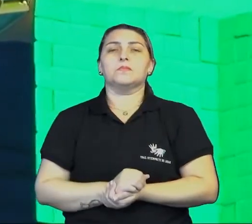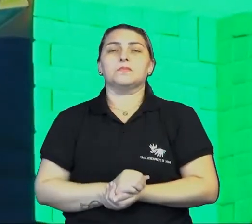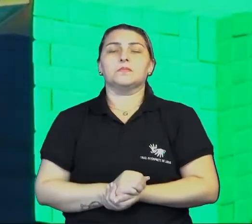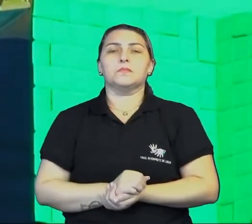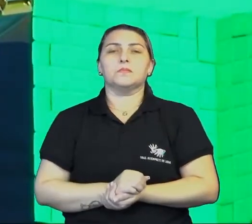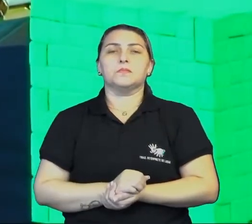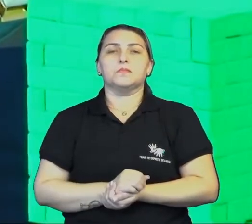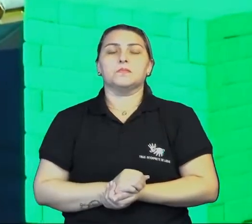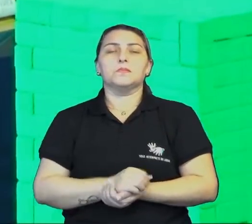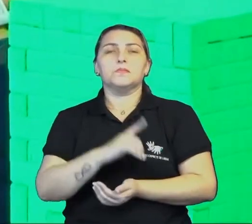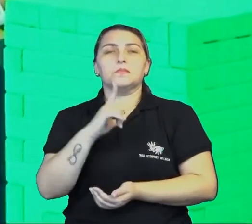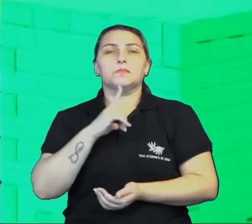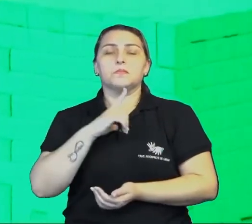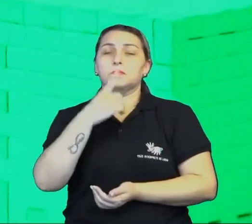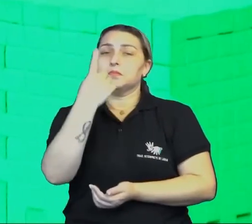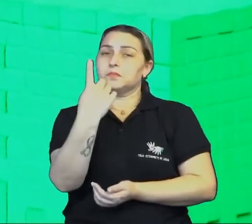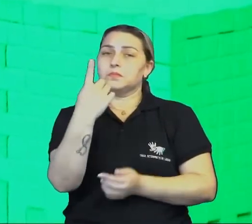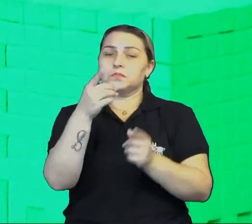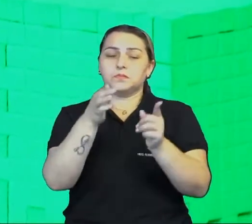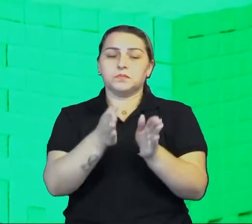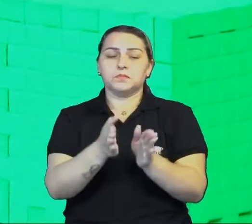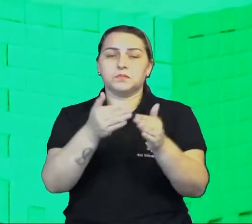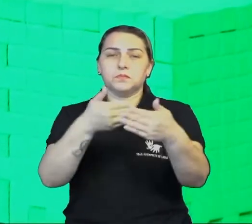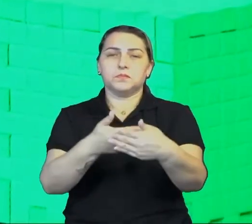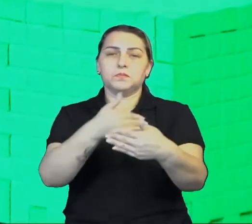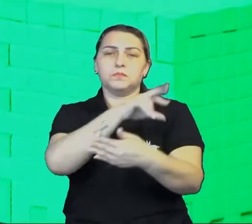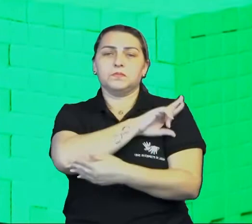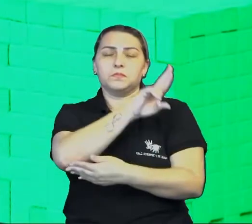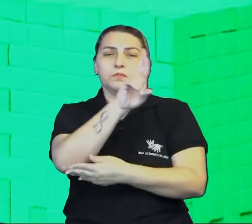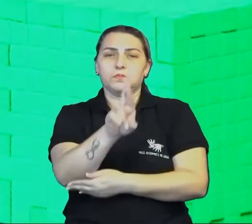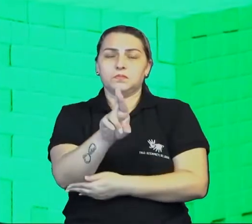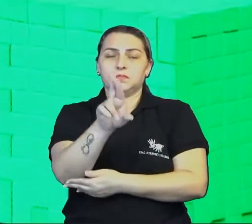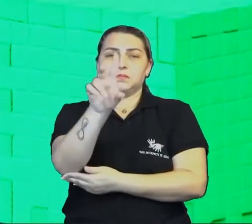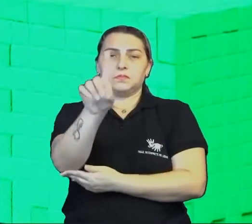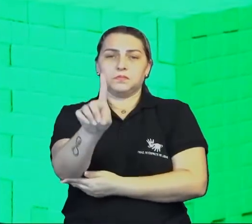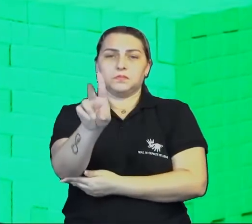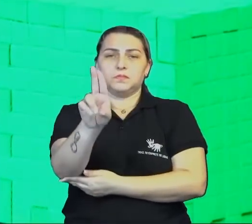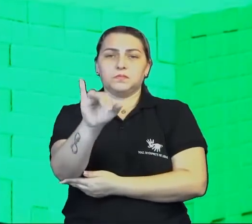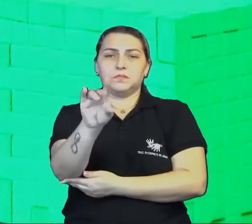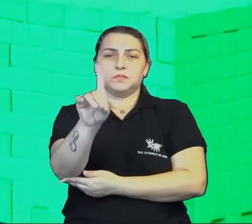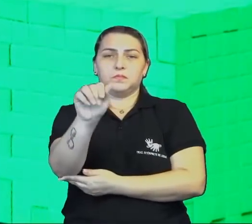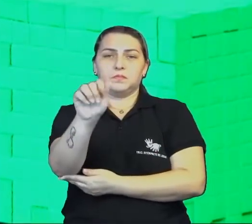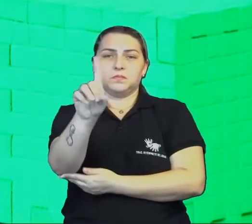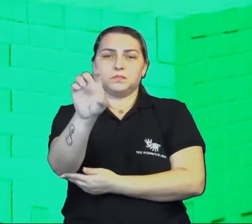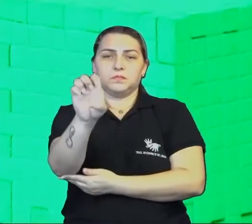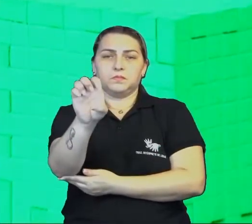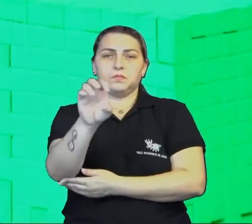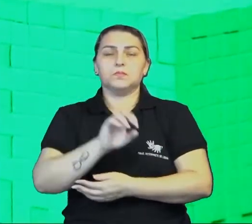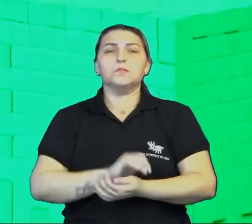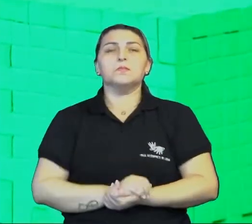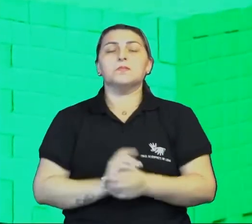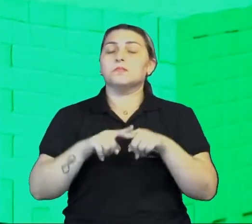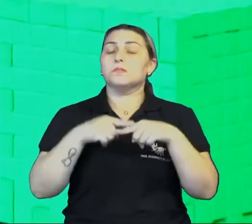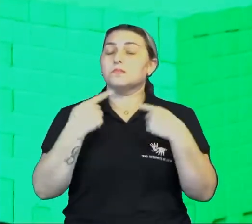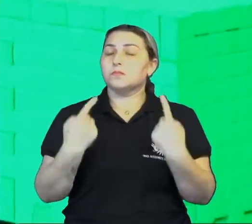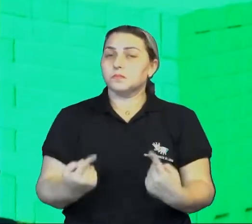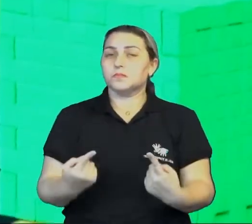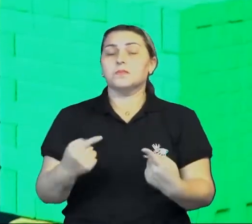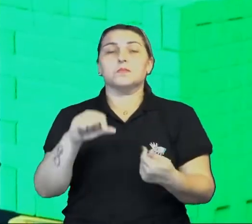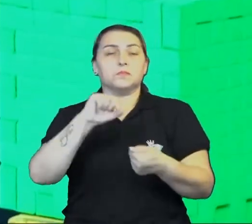unidade. Aqui eu tenho um cubinho, que ele representa uma unidade, né? Um cubinho. Mas quando